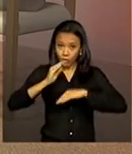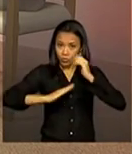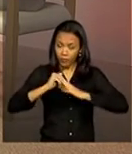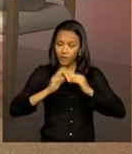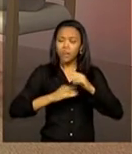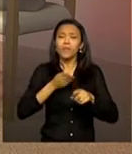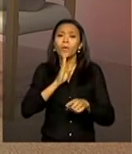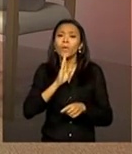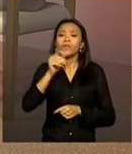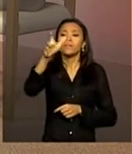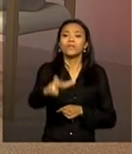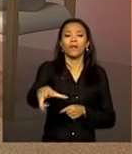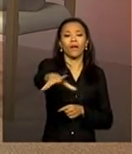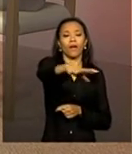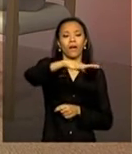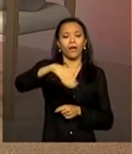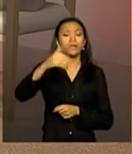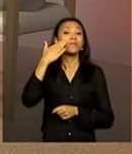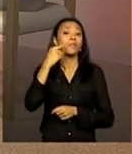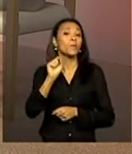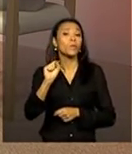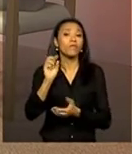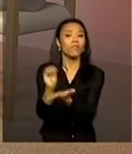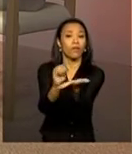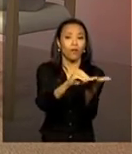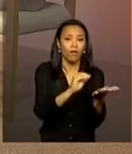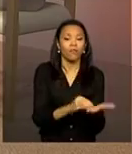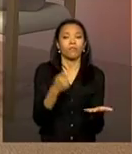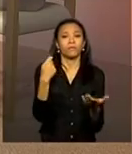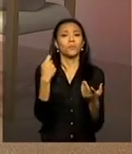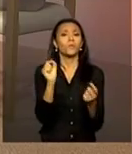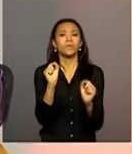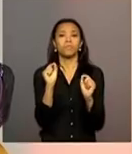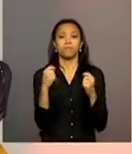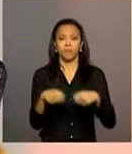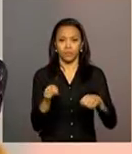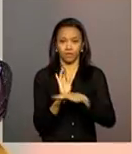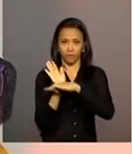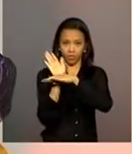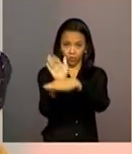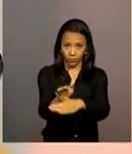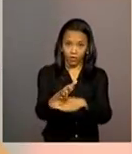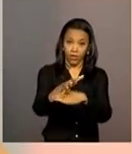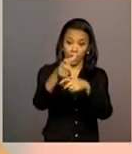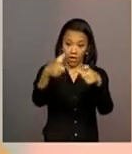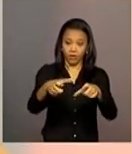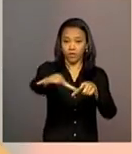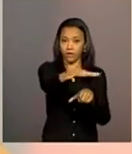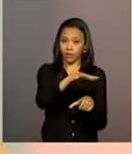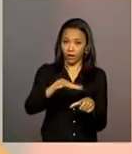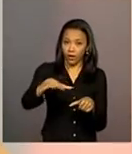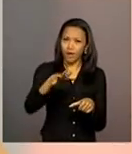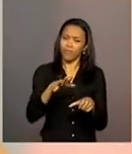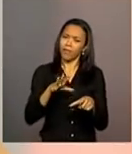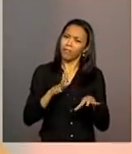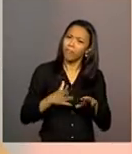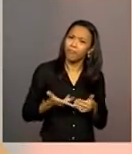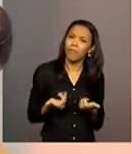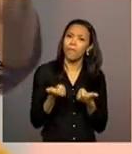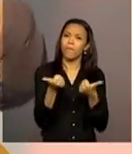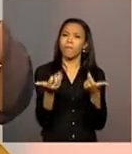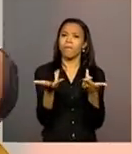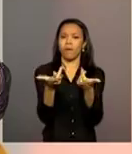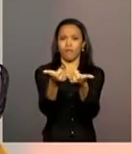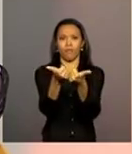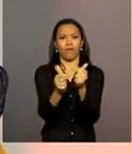identificar Quais são as demandas desse território para que possa efetivar um trabalho qualificado para